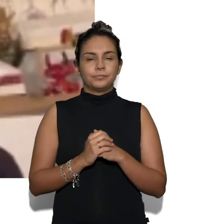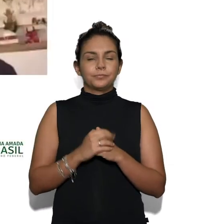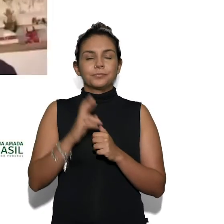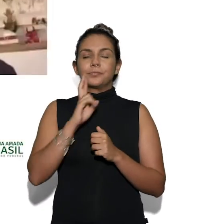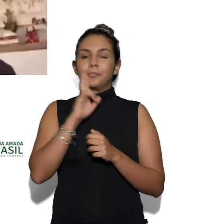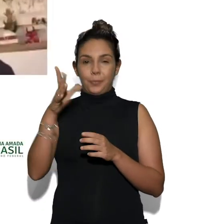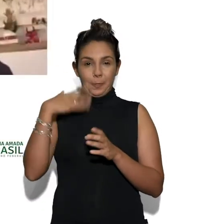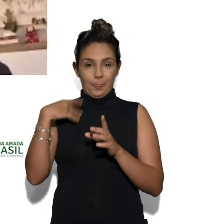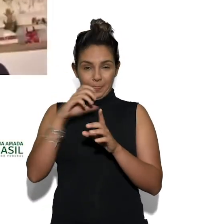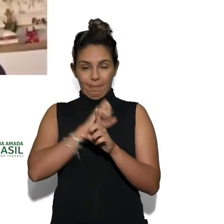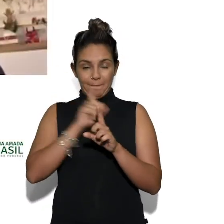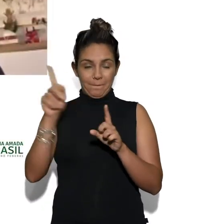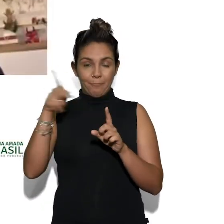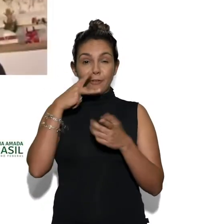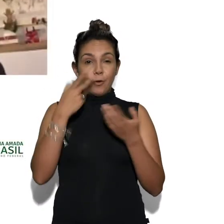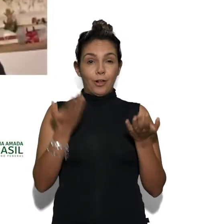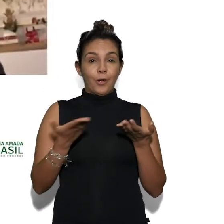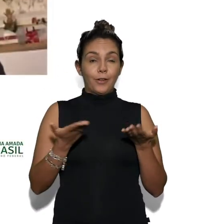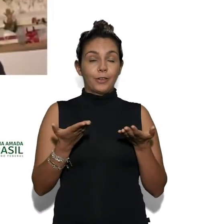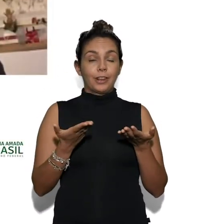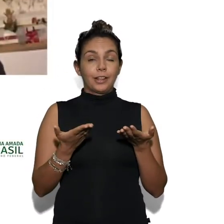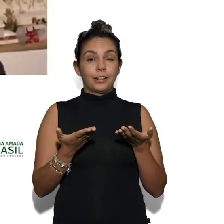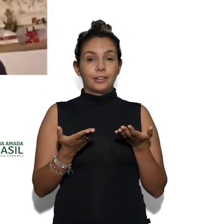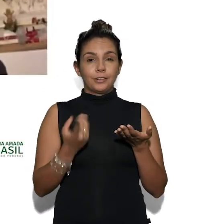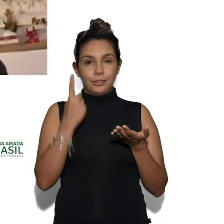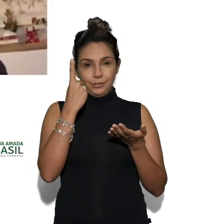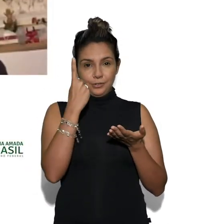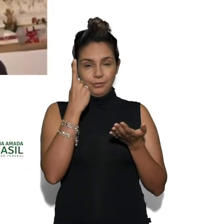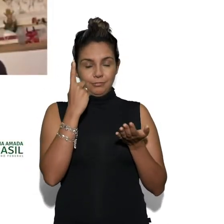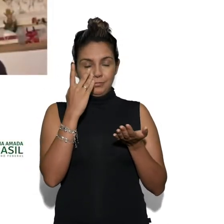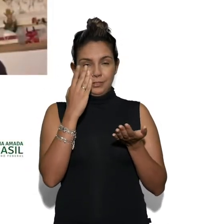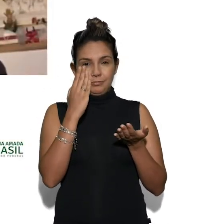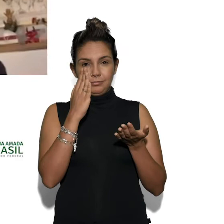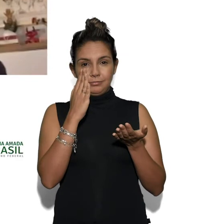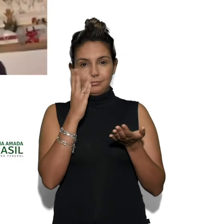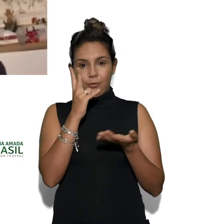sua referência a uma ubiquidade